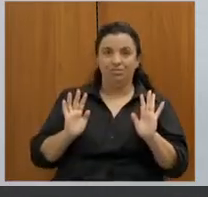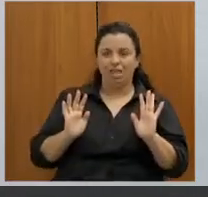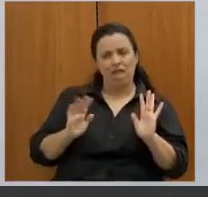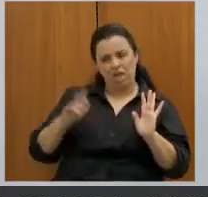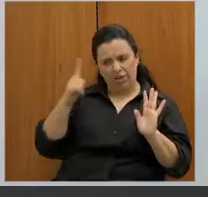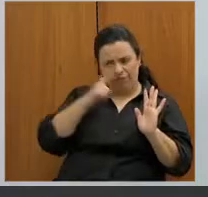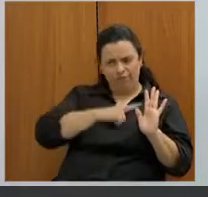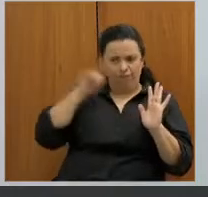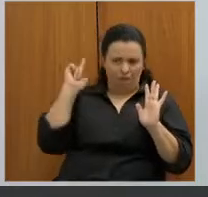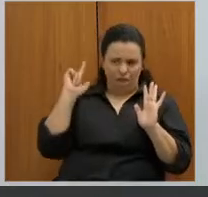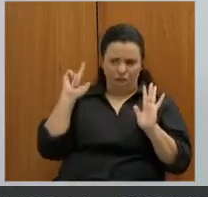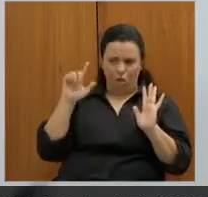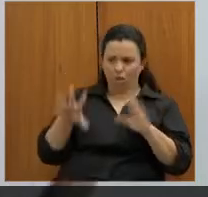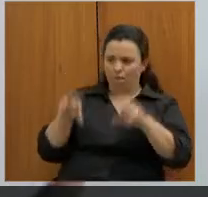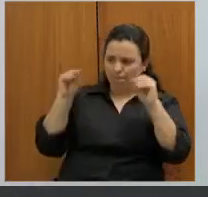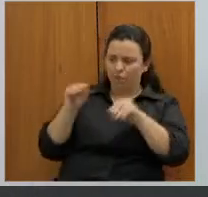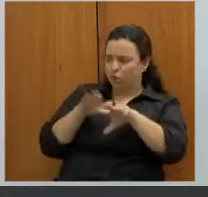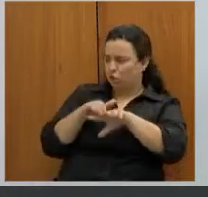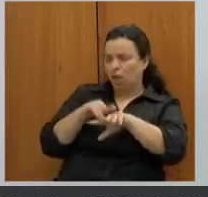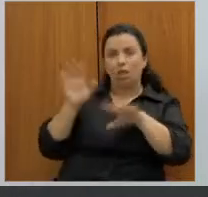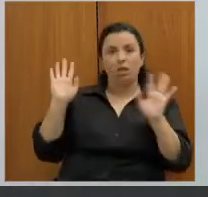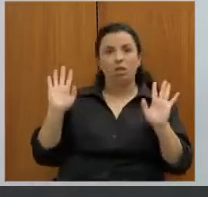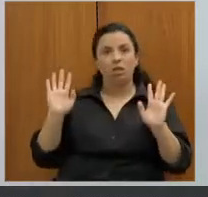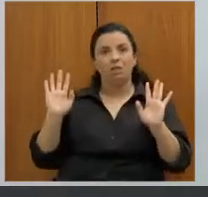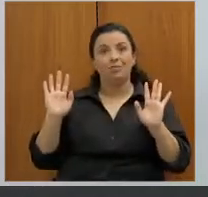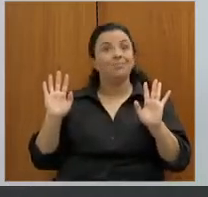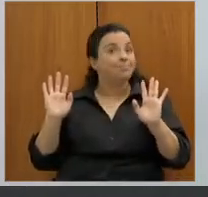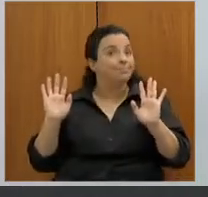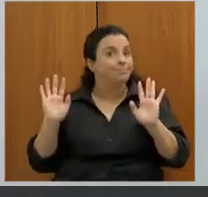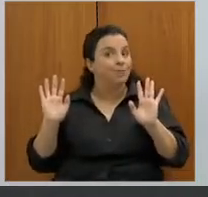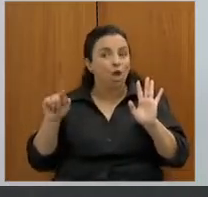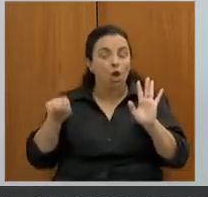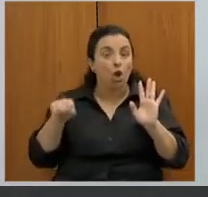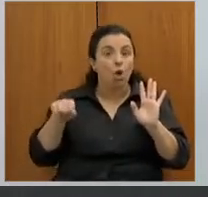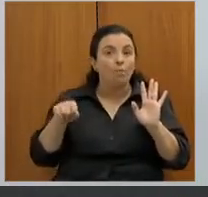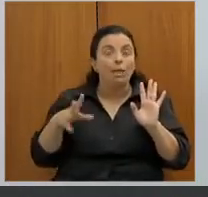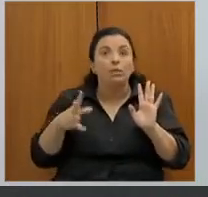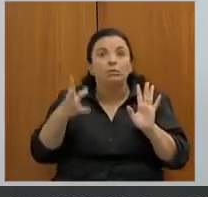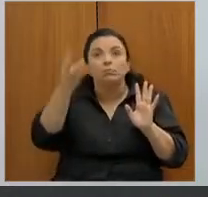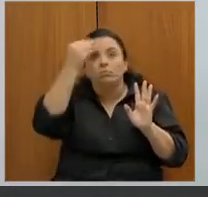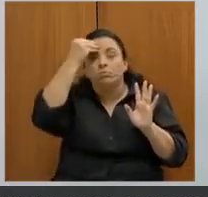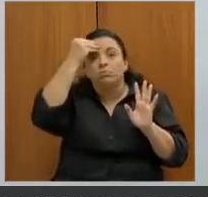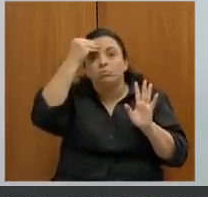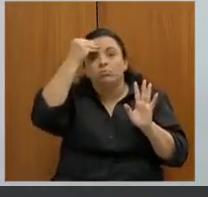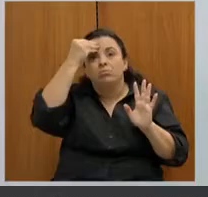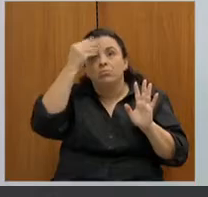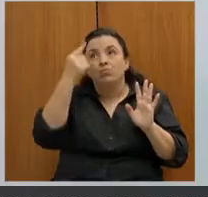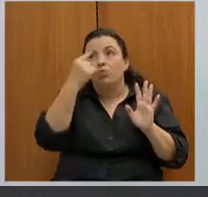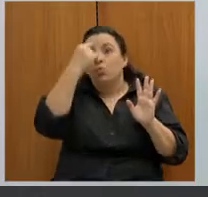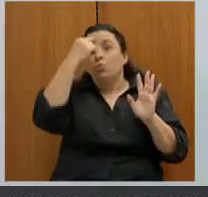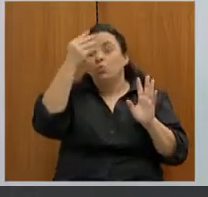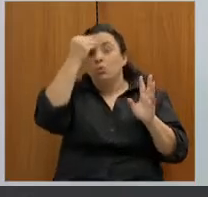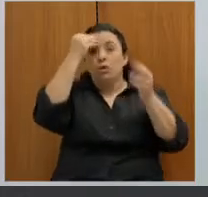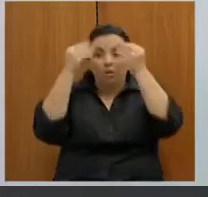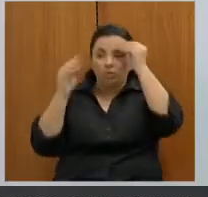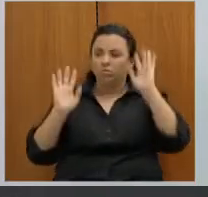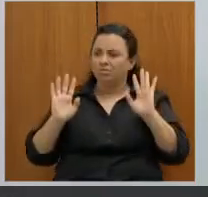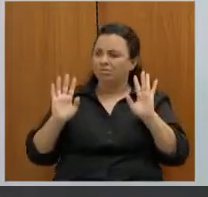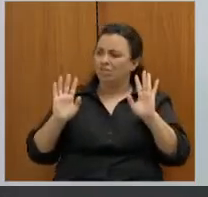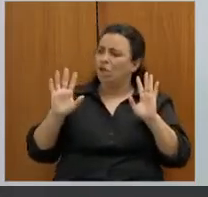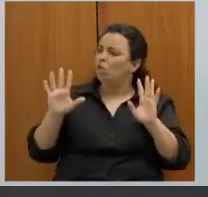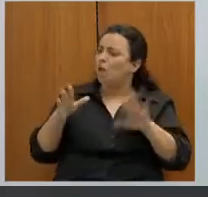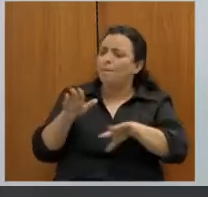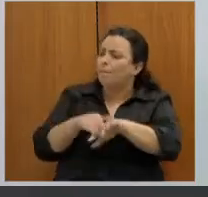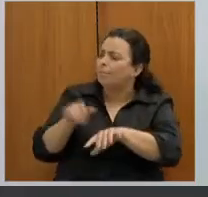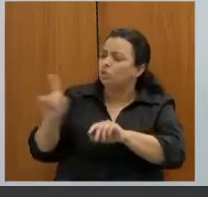Olha a desconstrução da autoestima dessa mulher ela não pode se tocar né Tira a mão daí menina